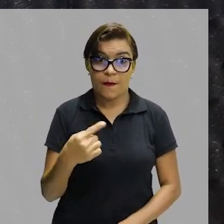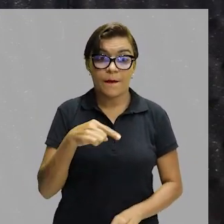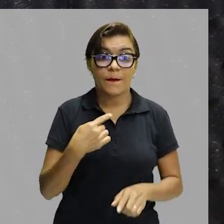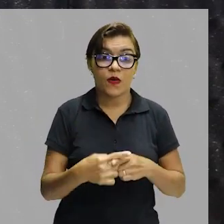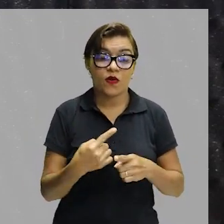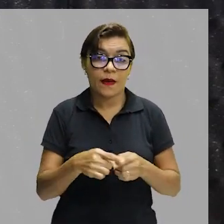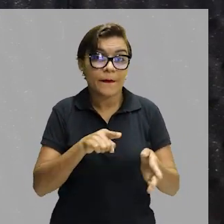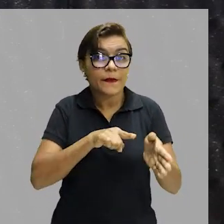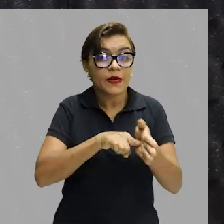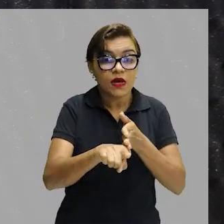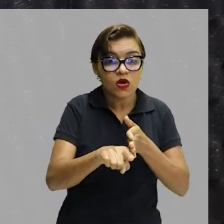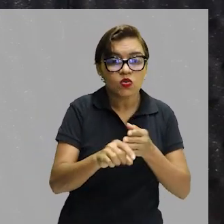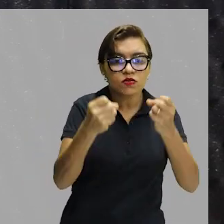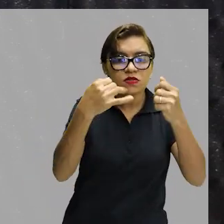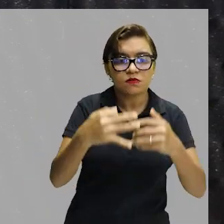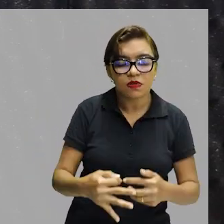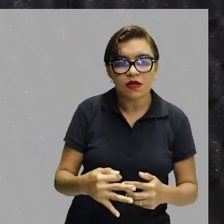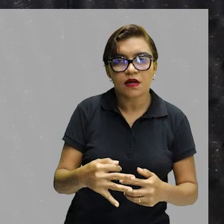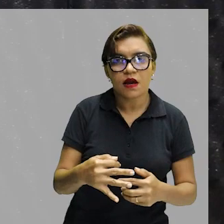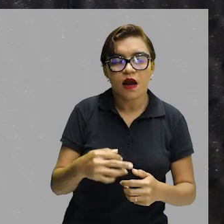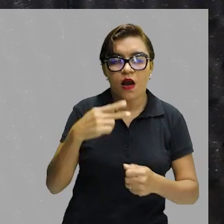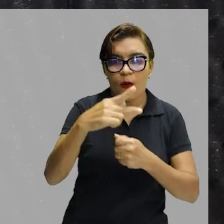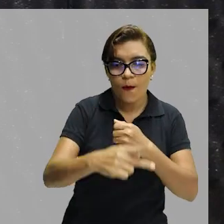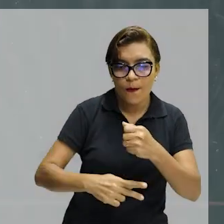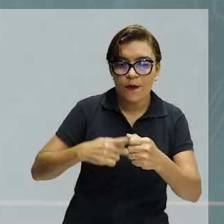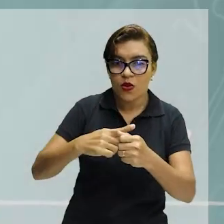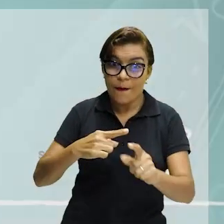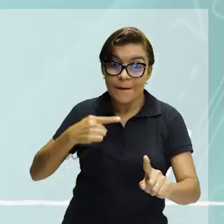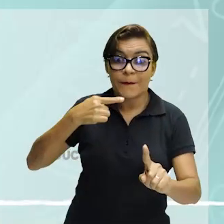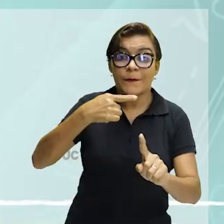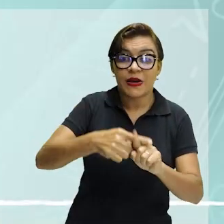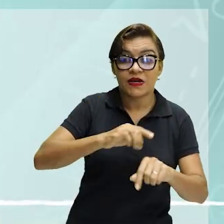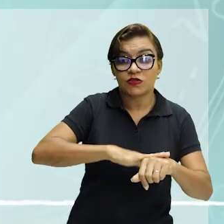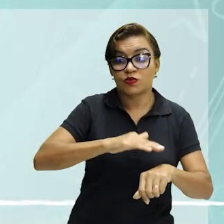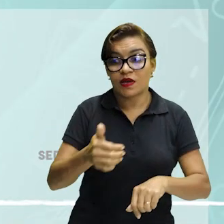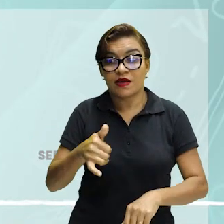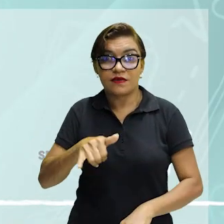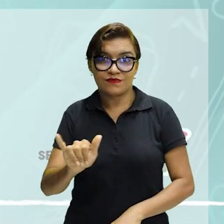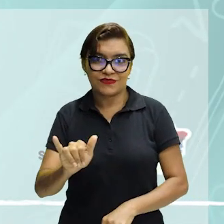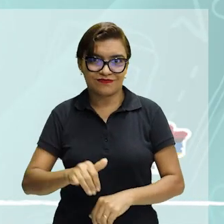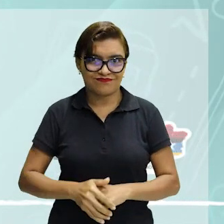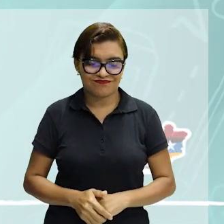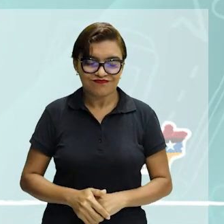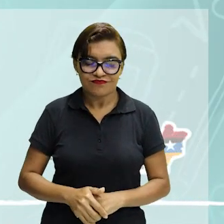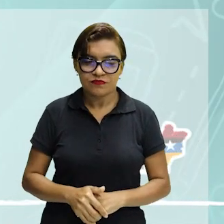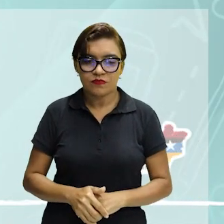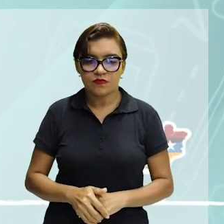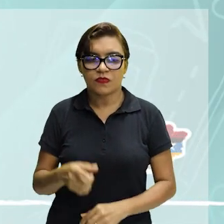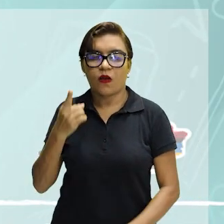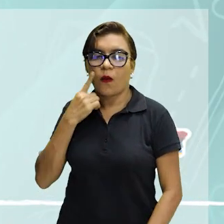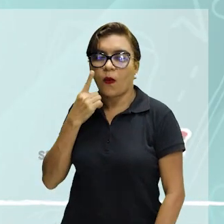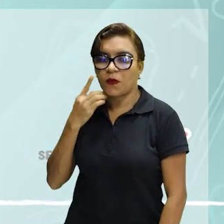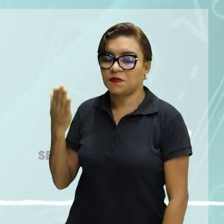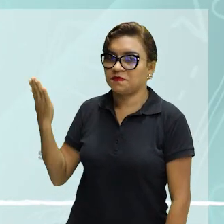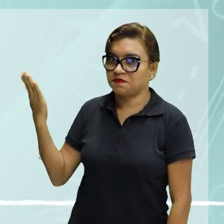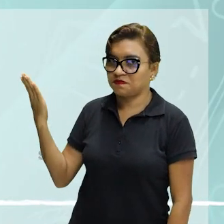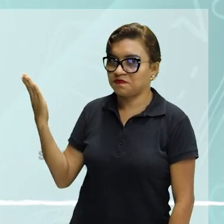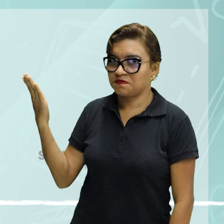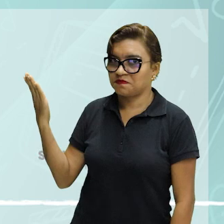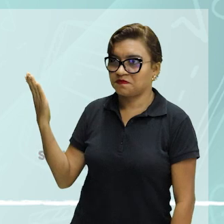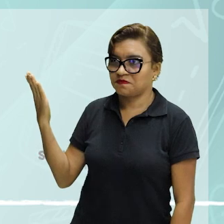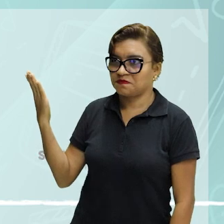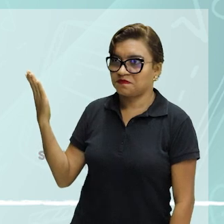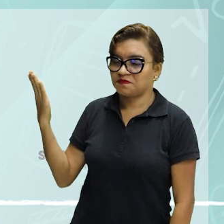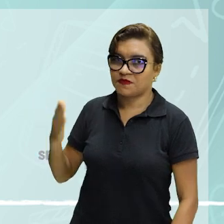do que Y, um próton a mais. Então, vamos aqui, ó. Letra A. Se Y for da família